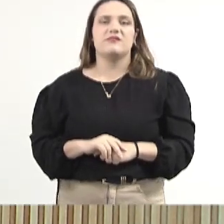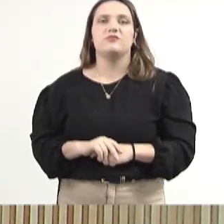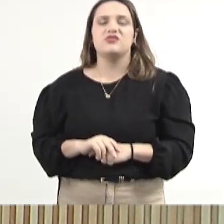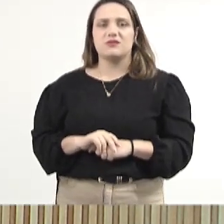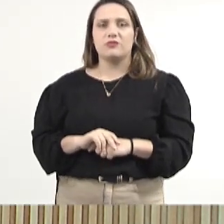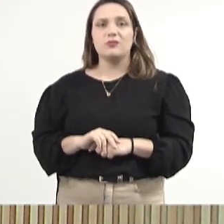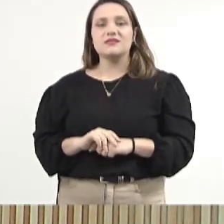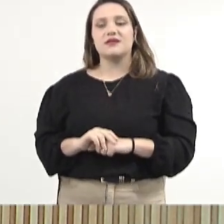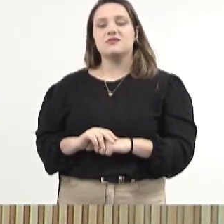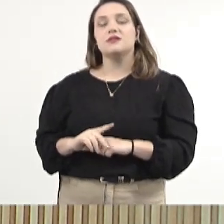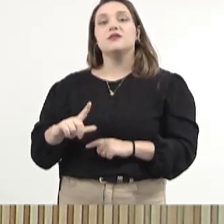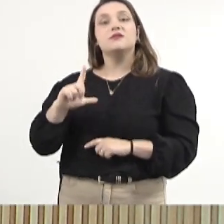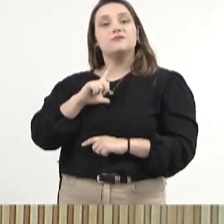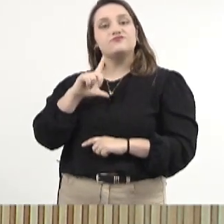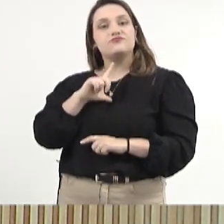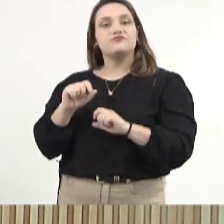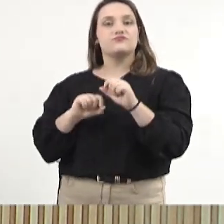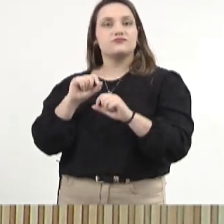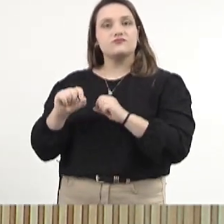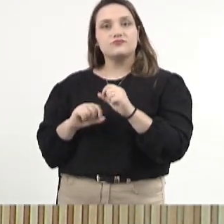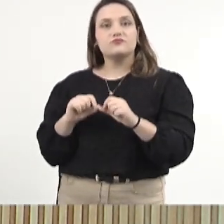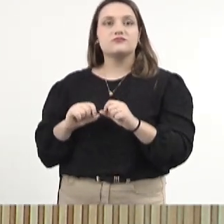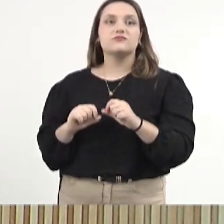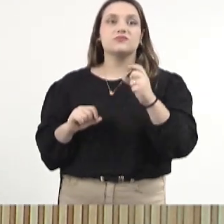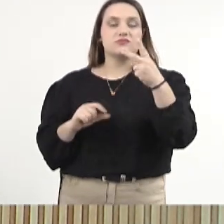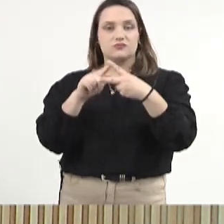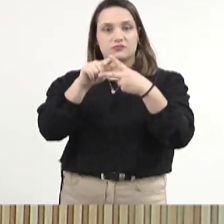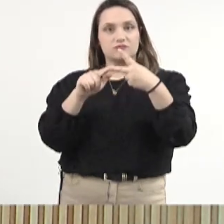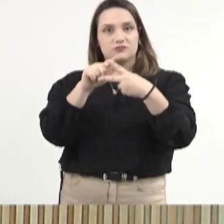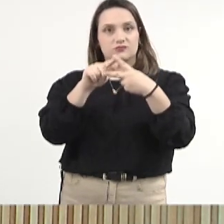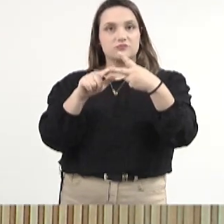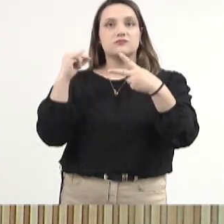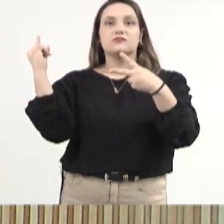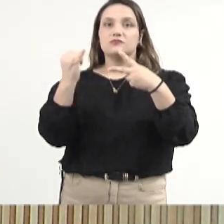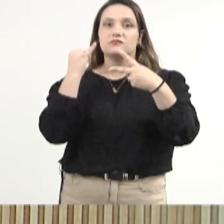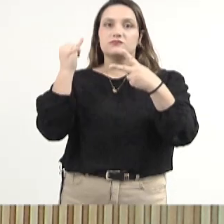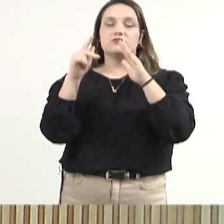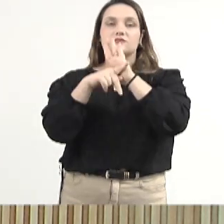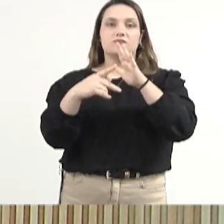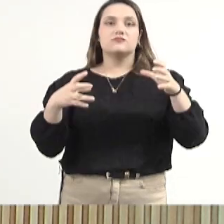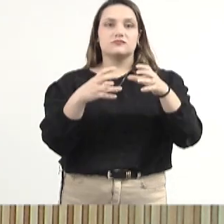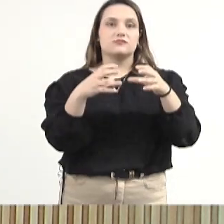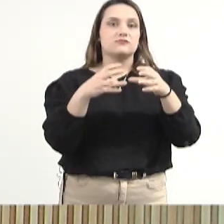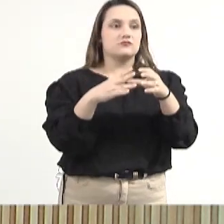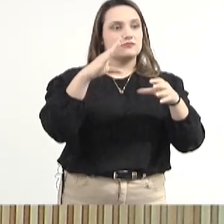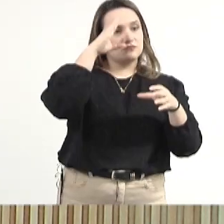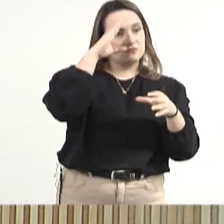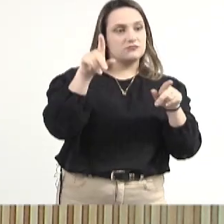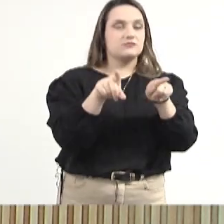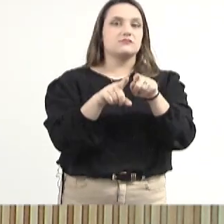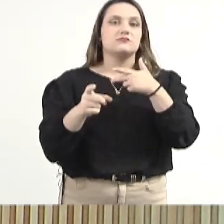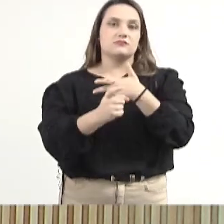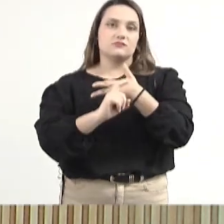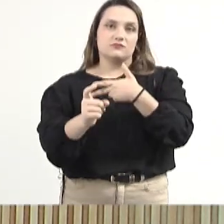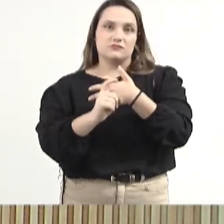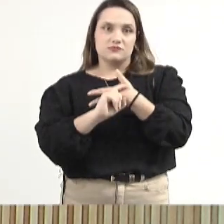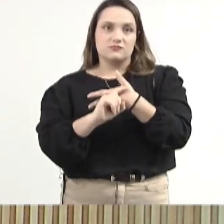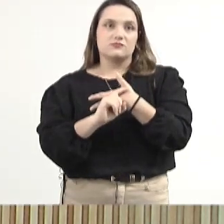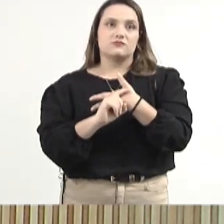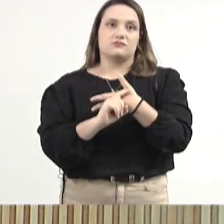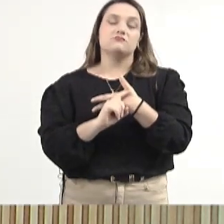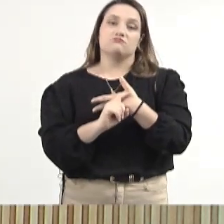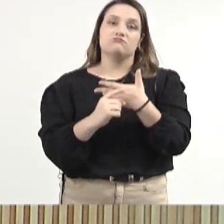fez parte dessas negociações, disse que esses 2 pontos são muito importantes para as carreiras dos militares e o Poder Executivo, então,